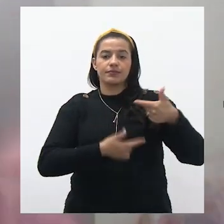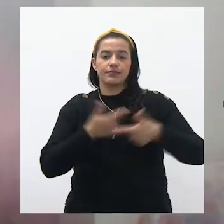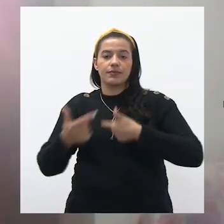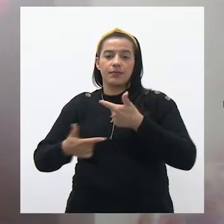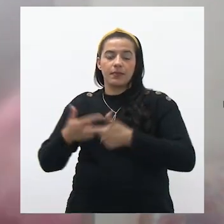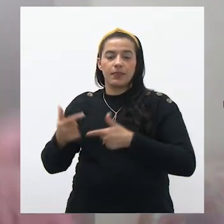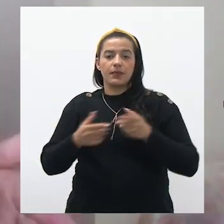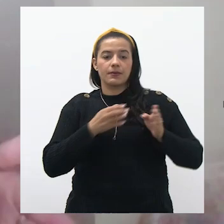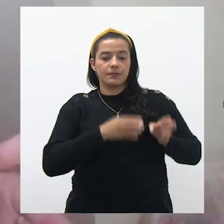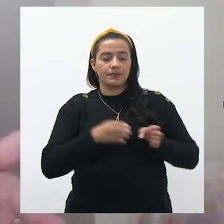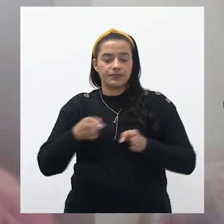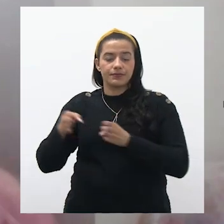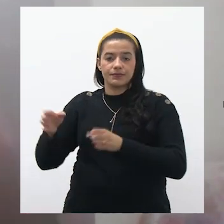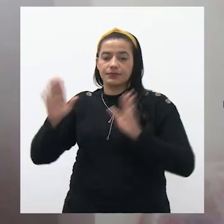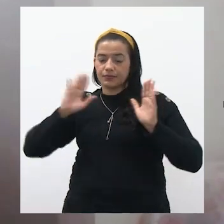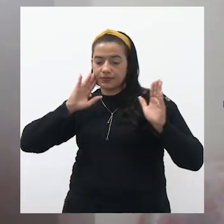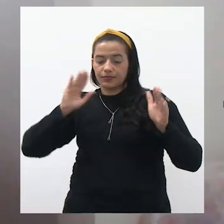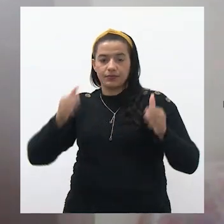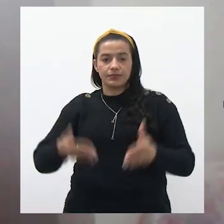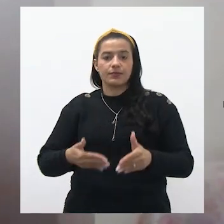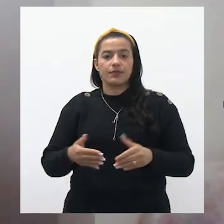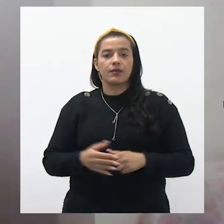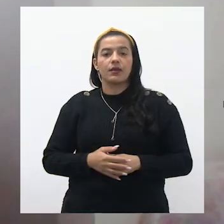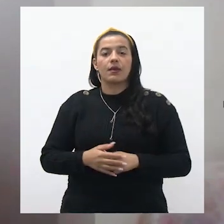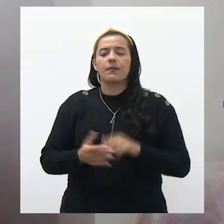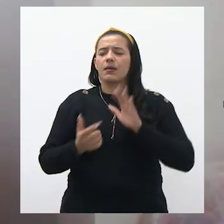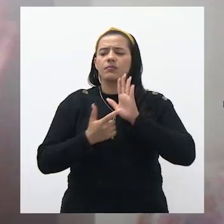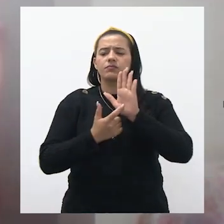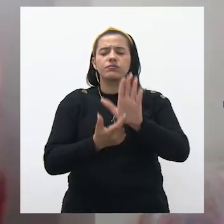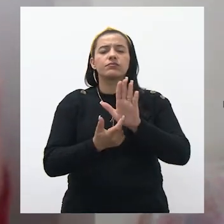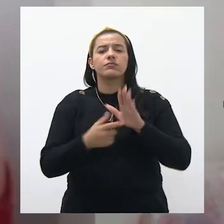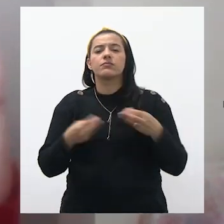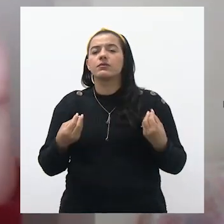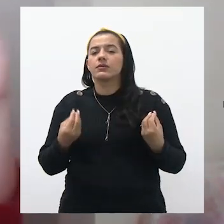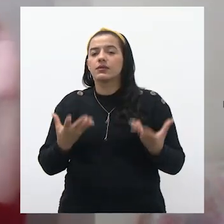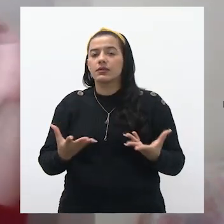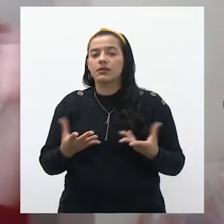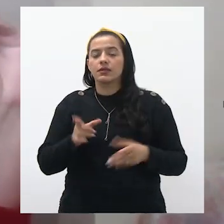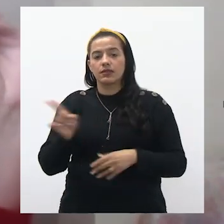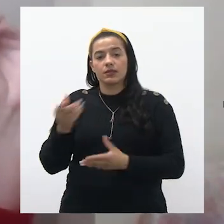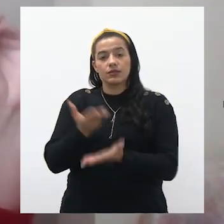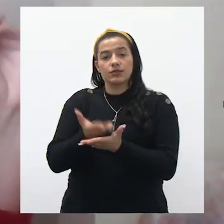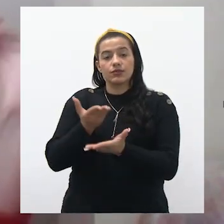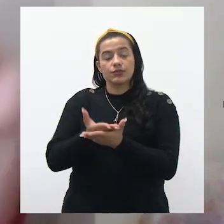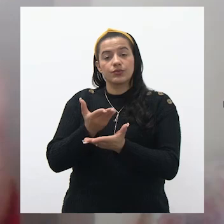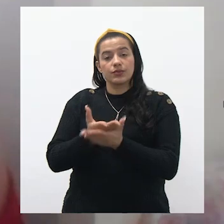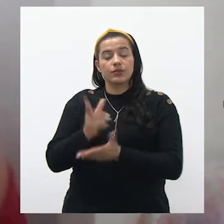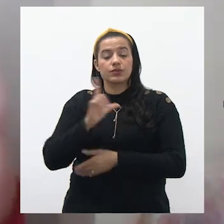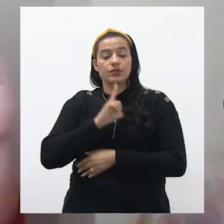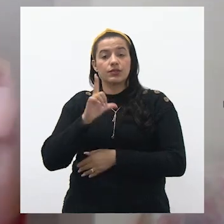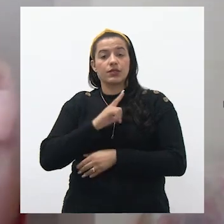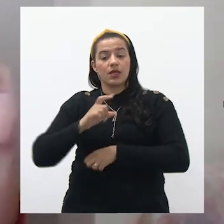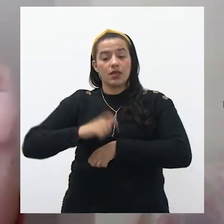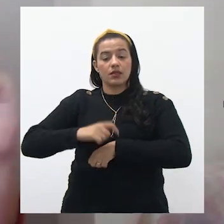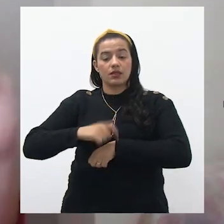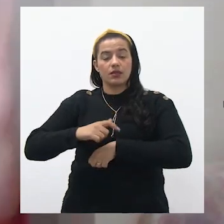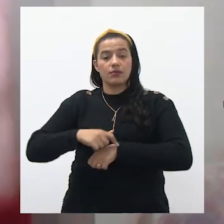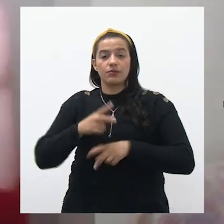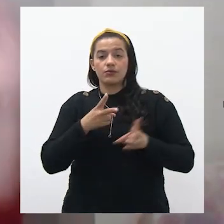de forma focada. Por que eu trago essa priorização? Para que o estudante tenha tempo de